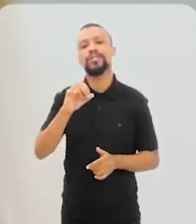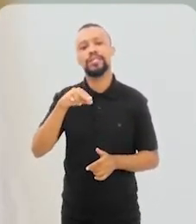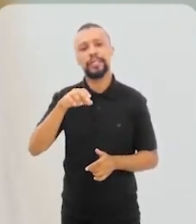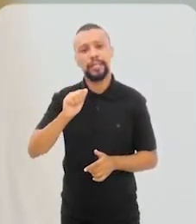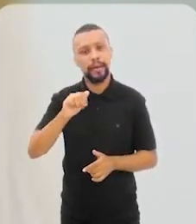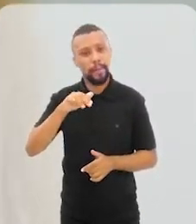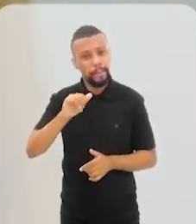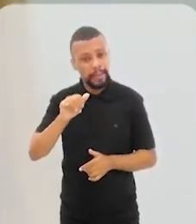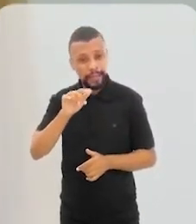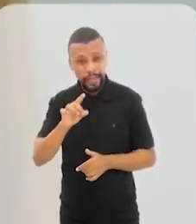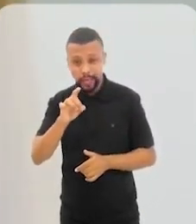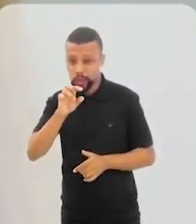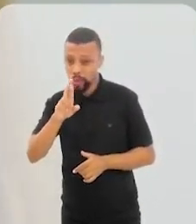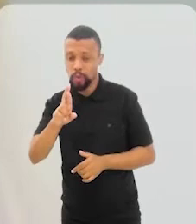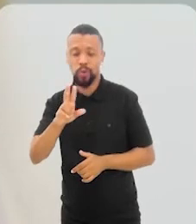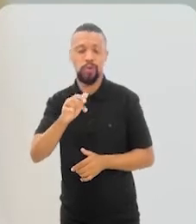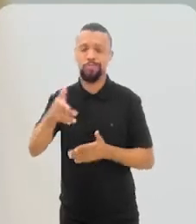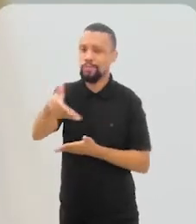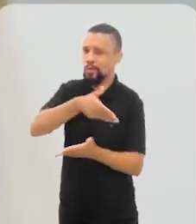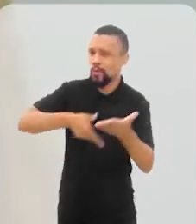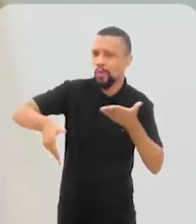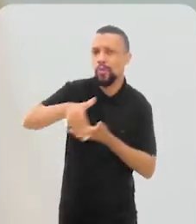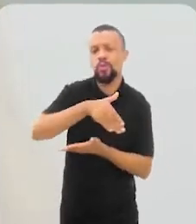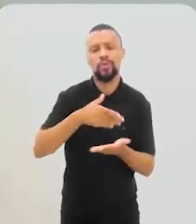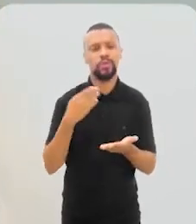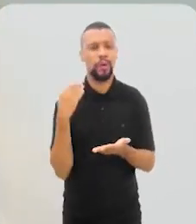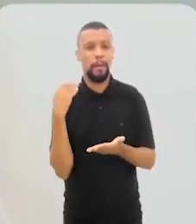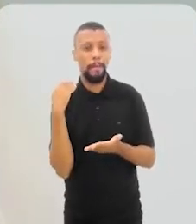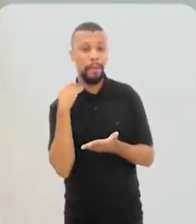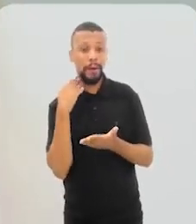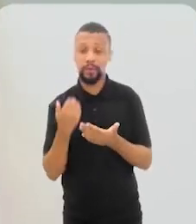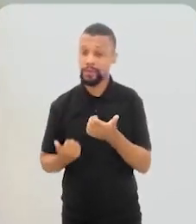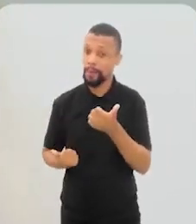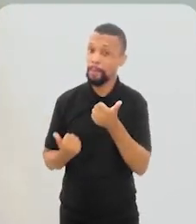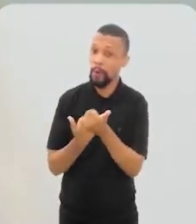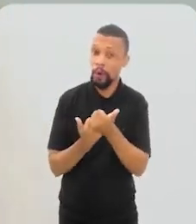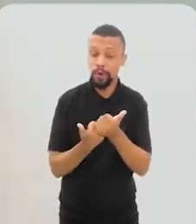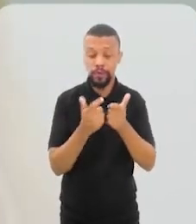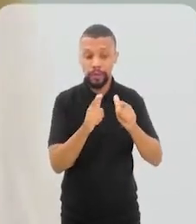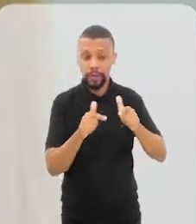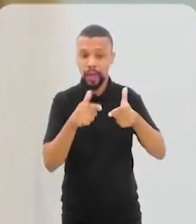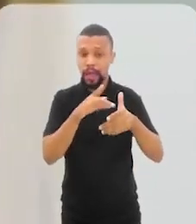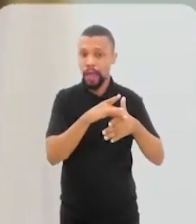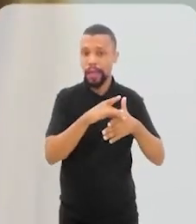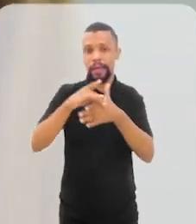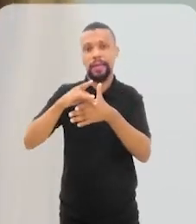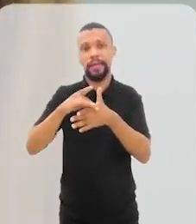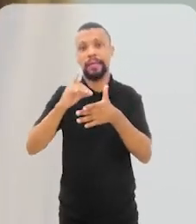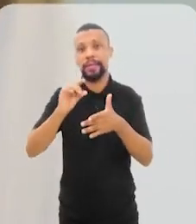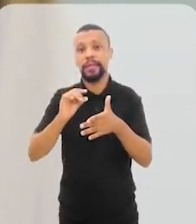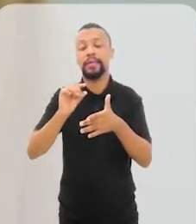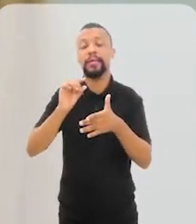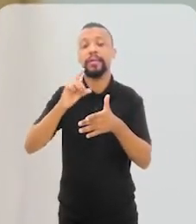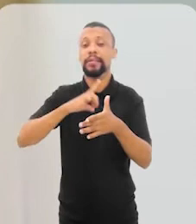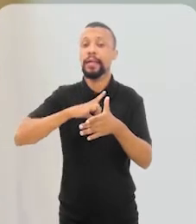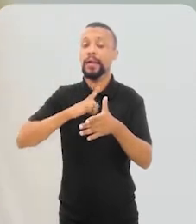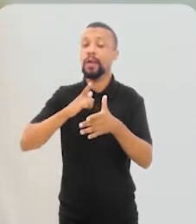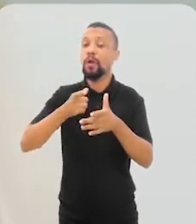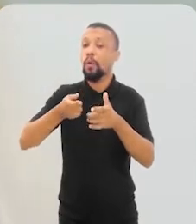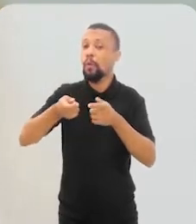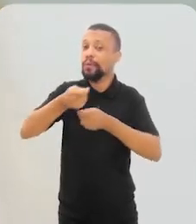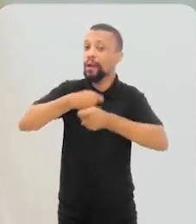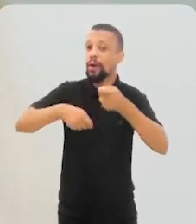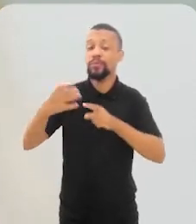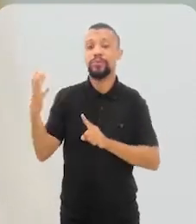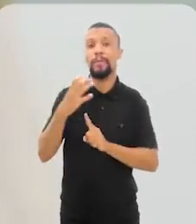de apoio, bancos de fomento, universidades. Então, são aqueles atores que não empreendem um negócio de impacto,